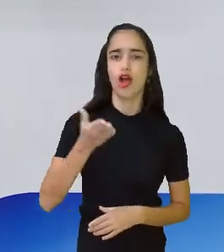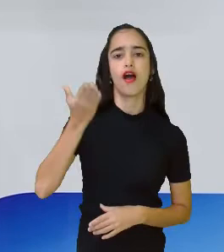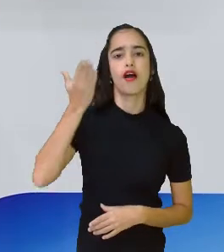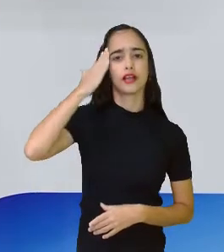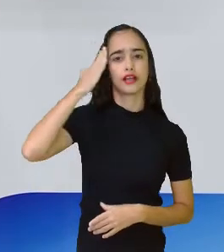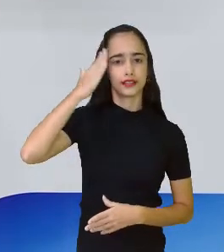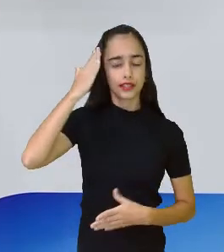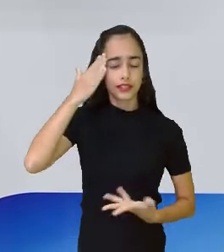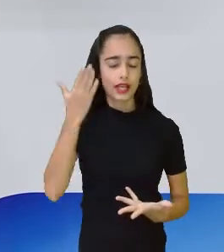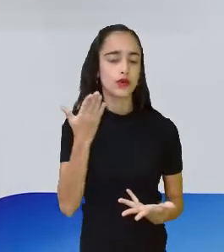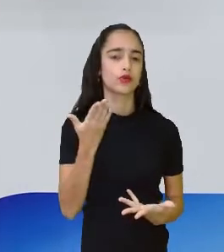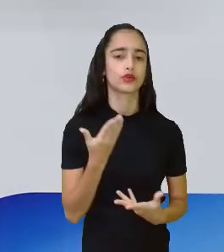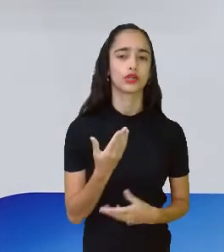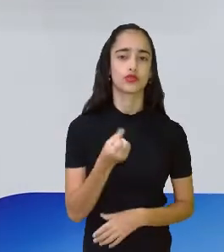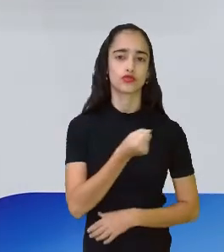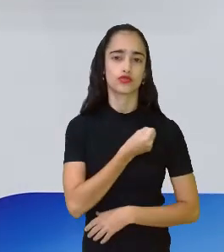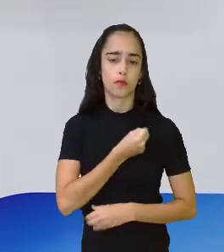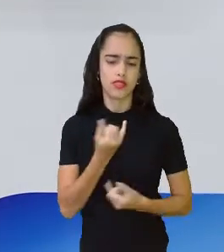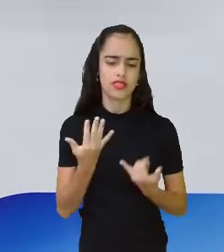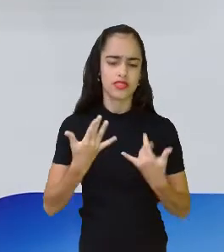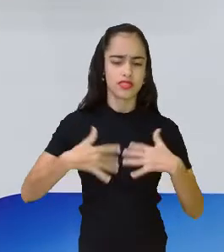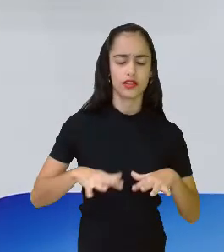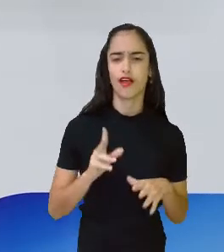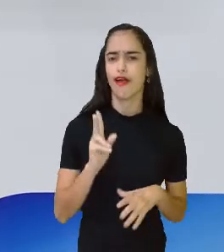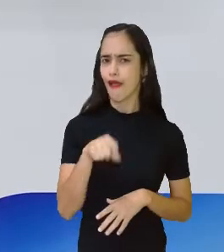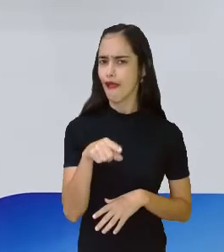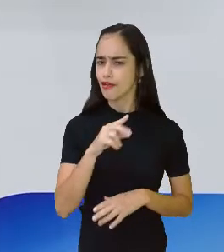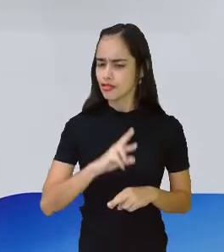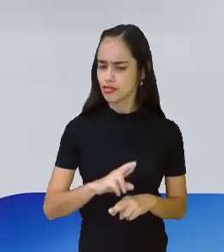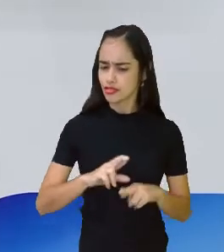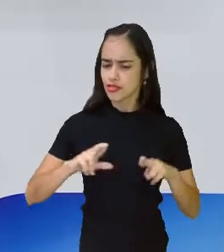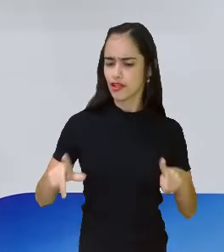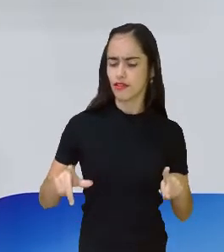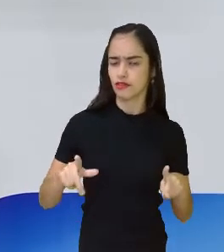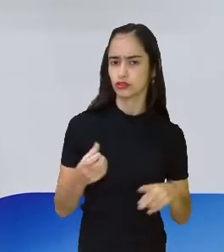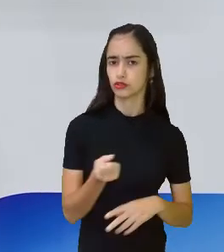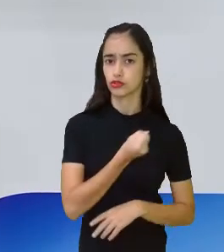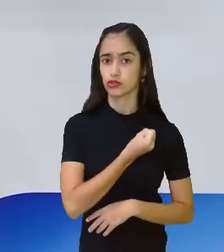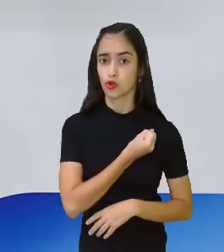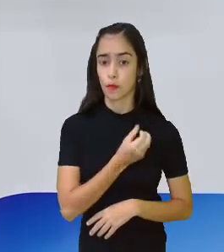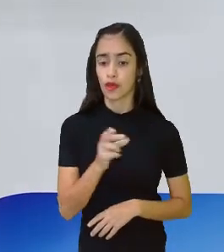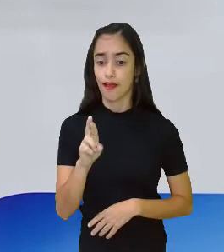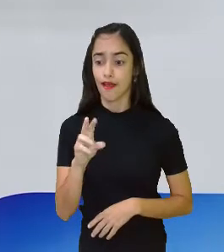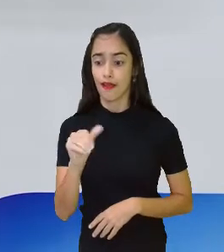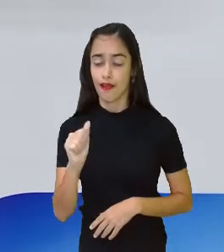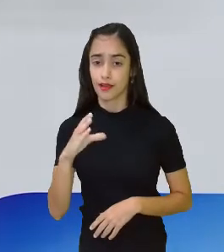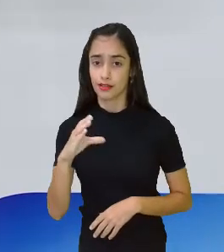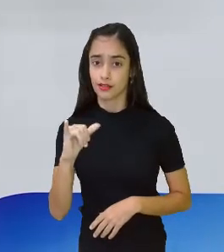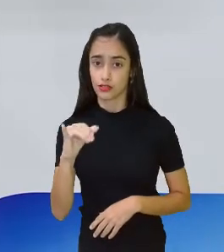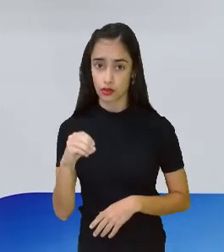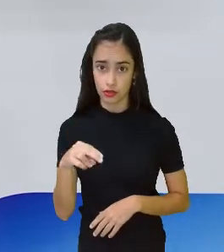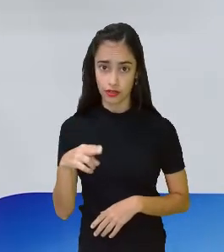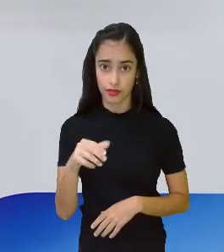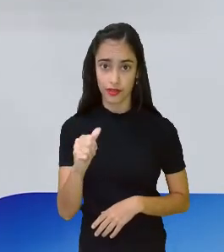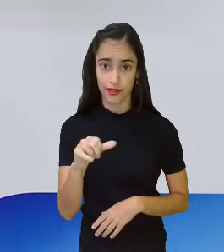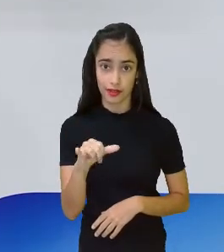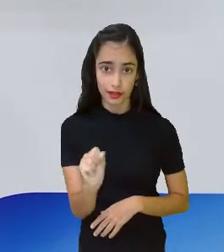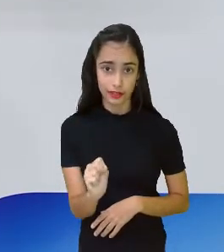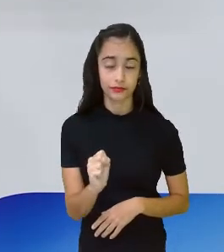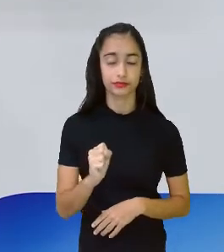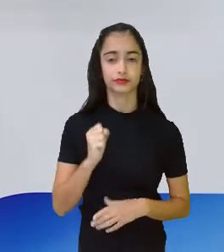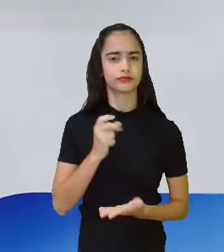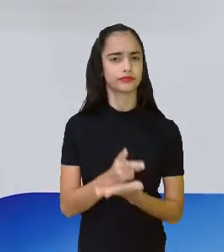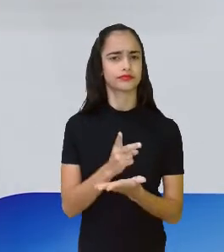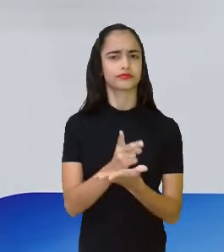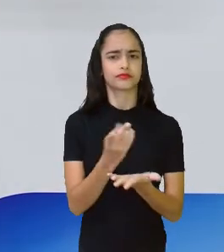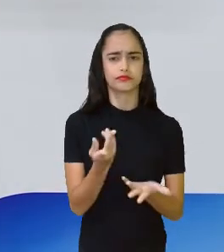que os números naturais são diferentes dos números racionais. Os números racionais têm a ver com as partes de um